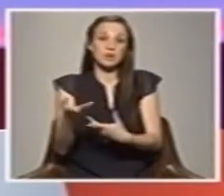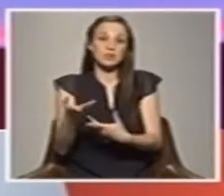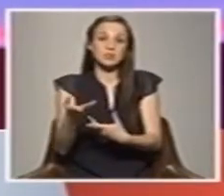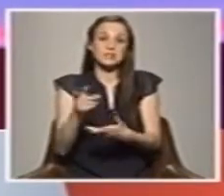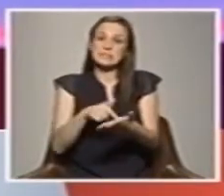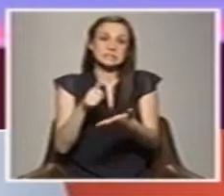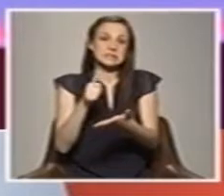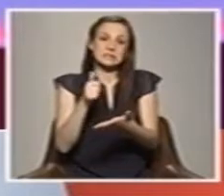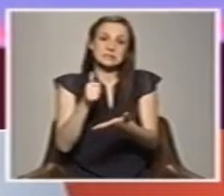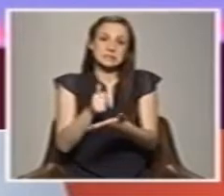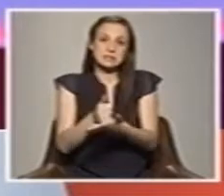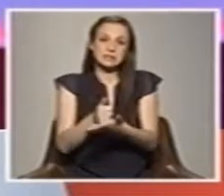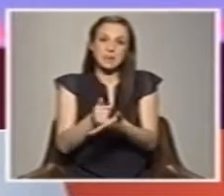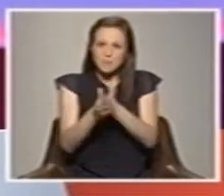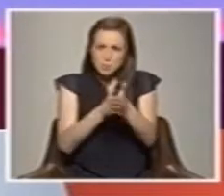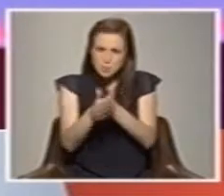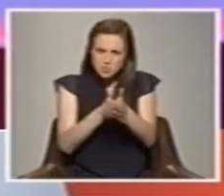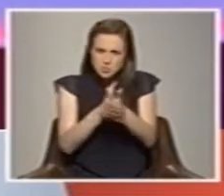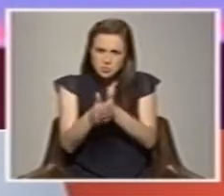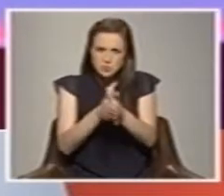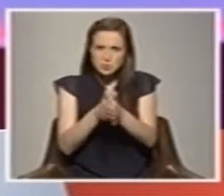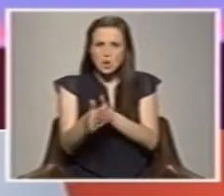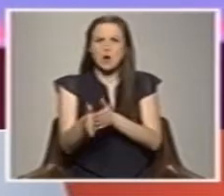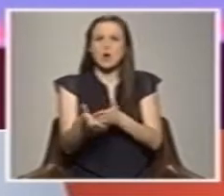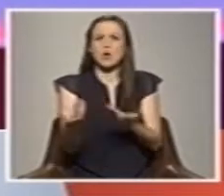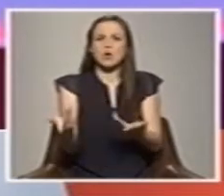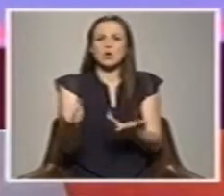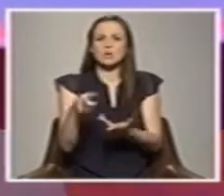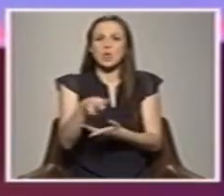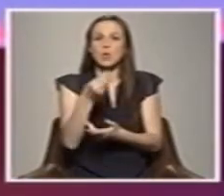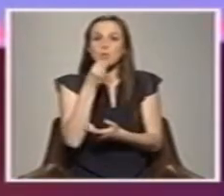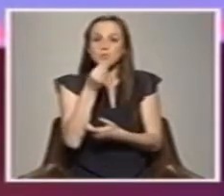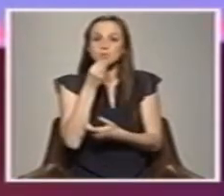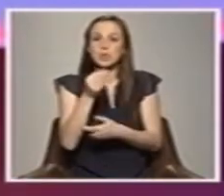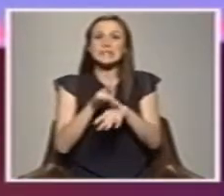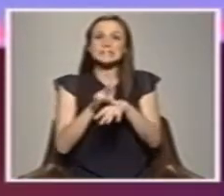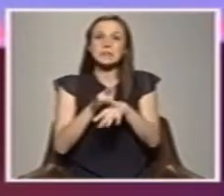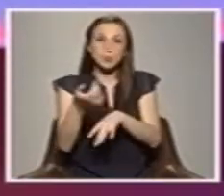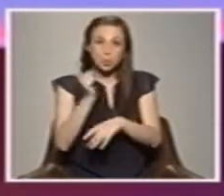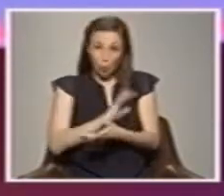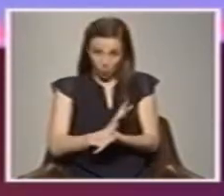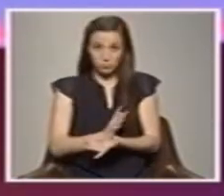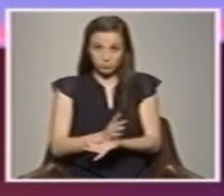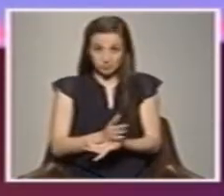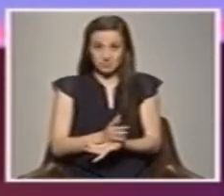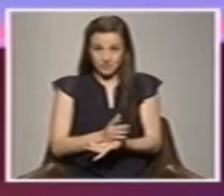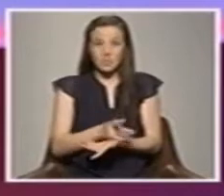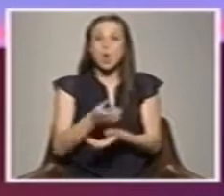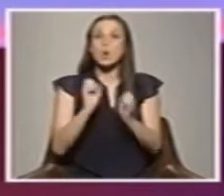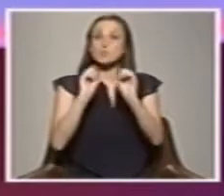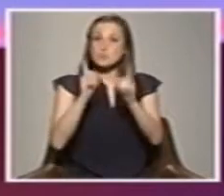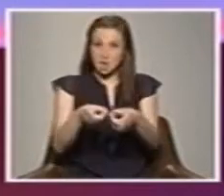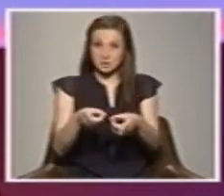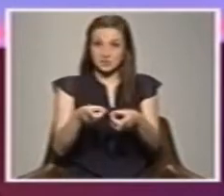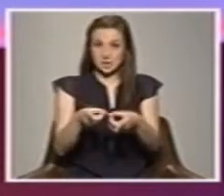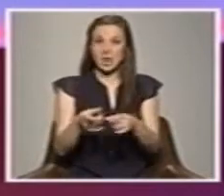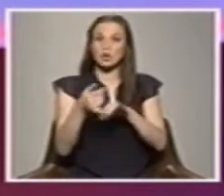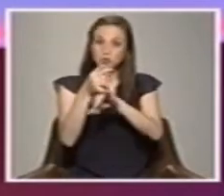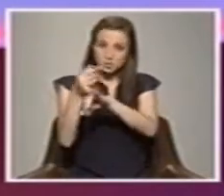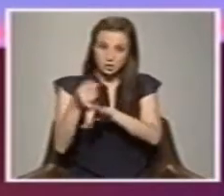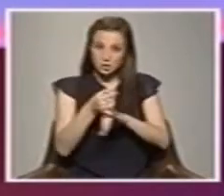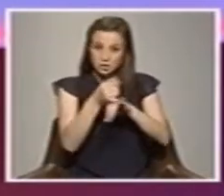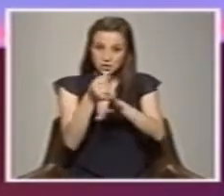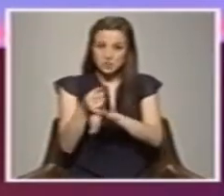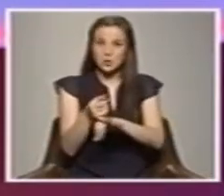sempre, uhum, foram recuperados através do Banco Alimentar, os não perecíveis. Portanto, nós começámos a associação com o Comandante António